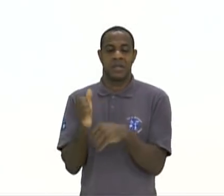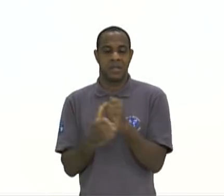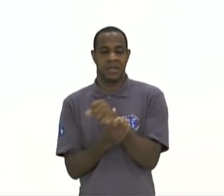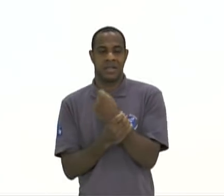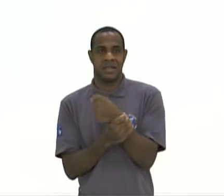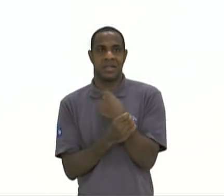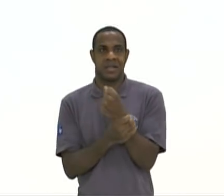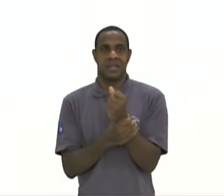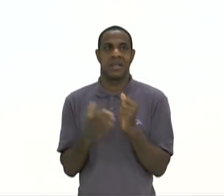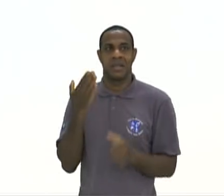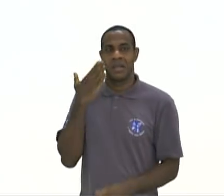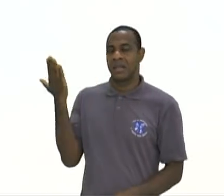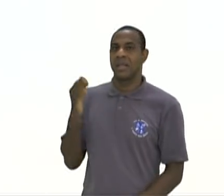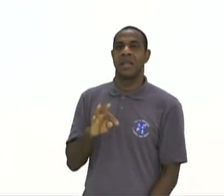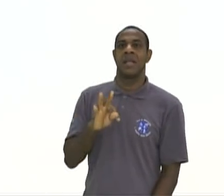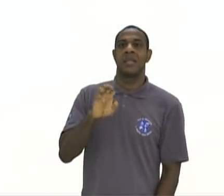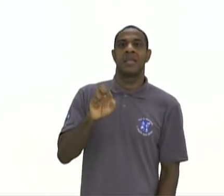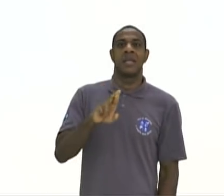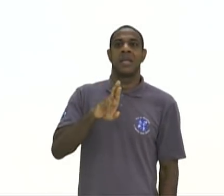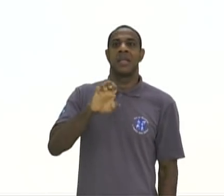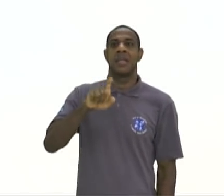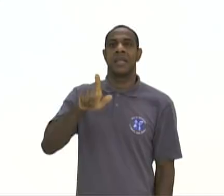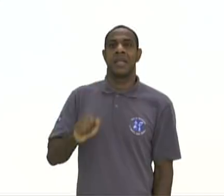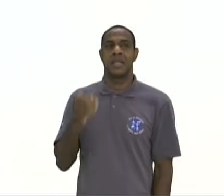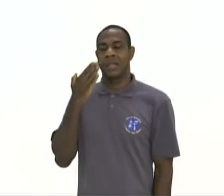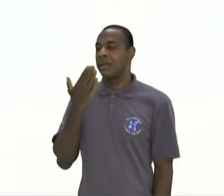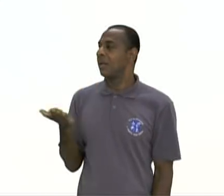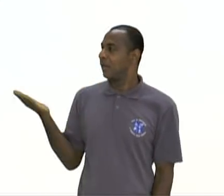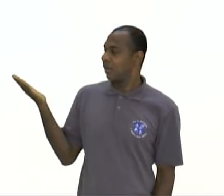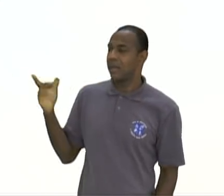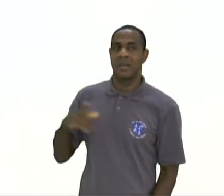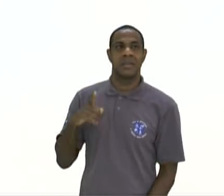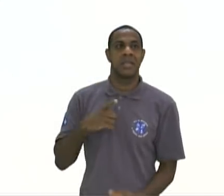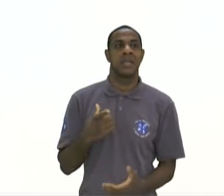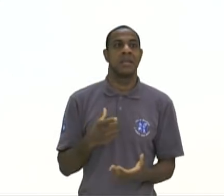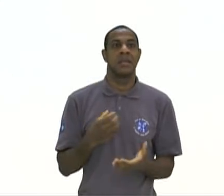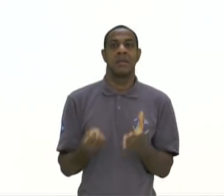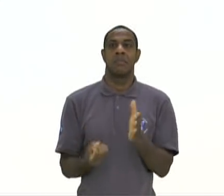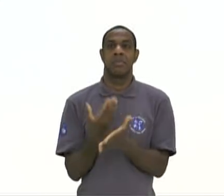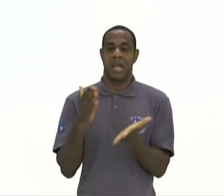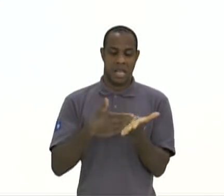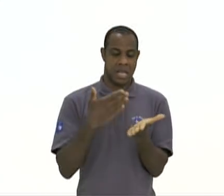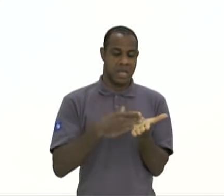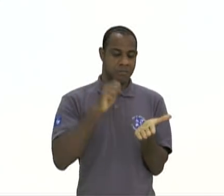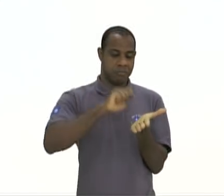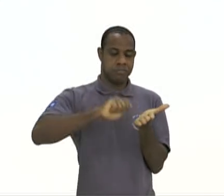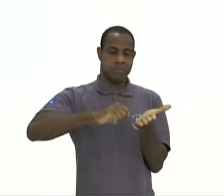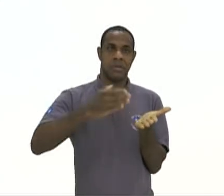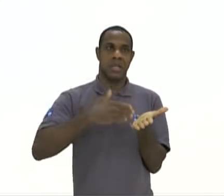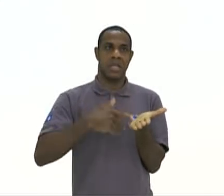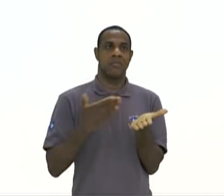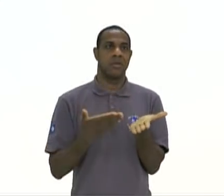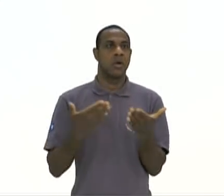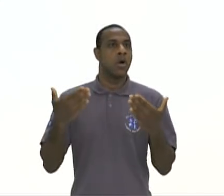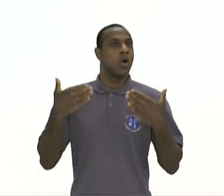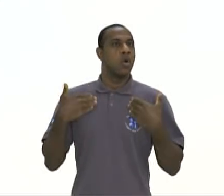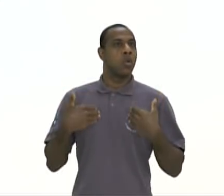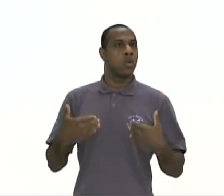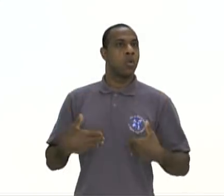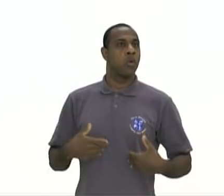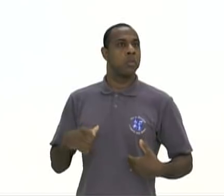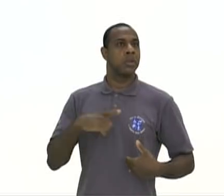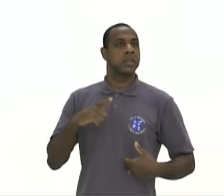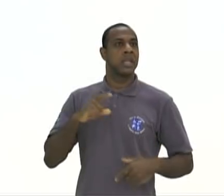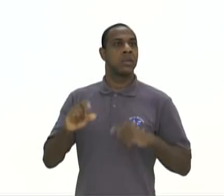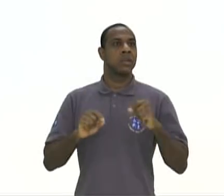a Madame Teresa Bertherat, que é autora dos livros O Corpo Tem Suas Razões e O Correio do Corpo. Essas